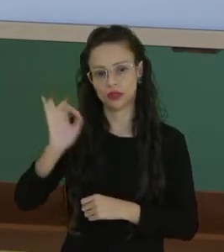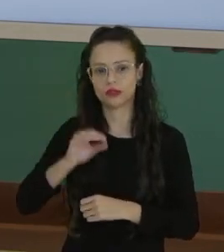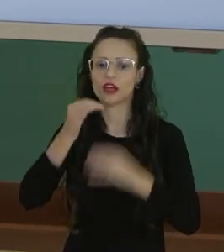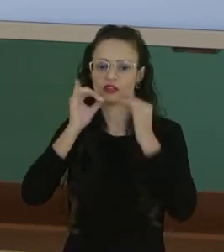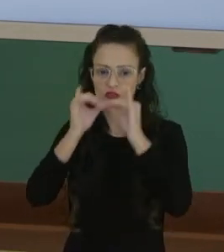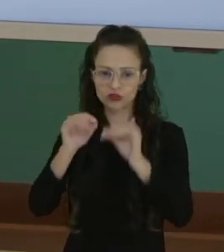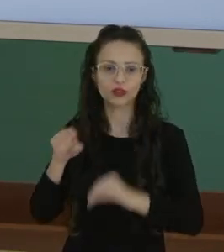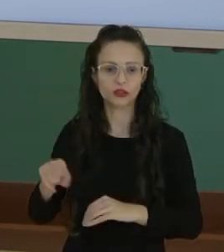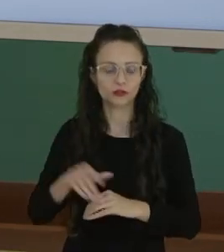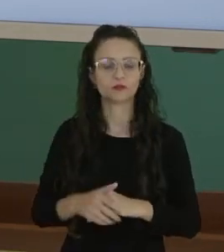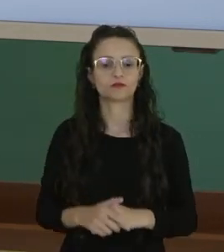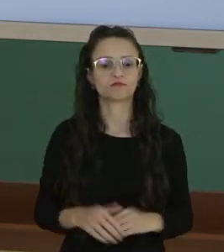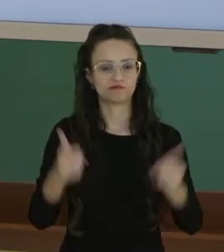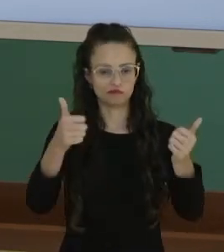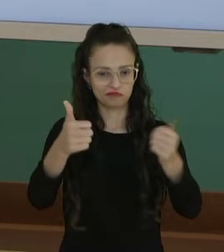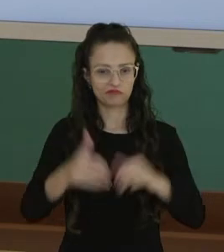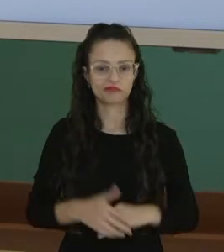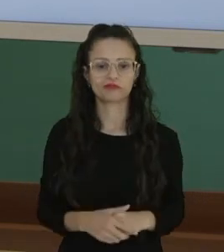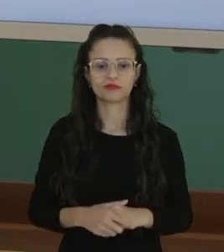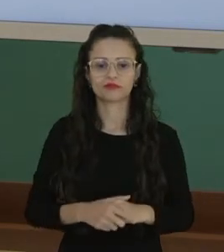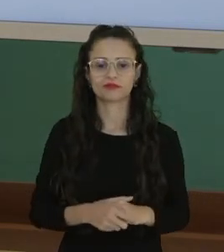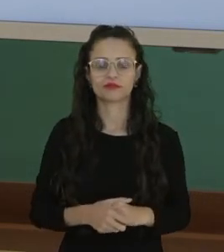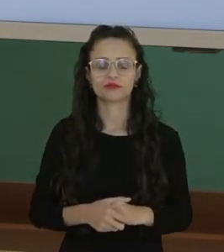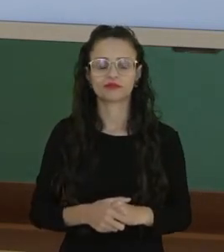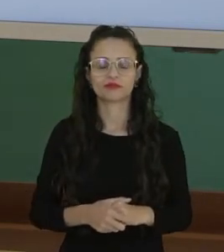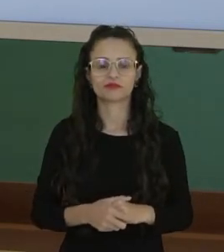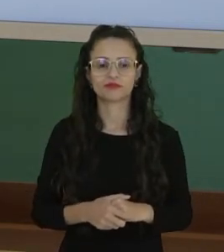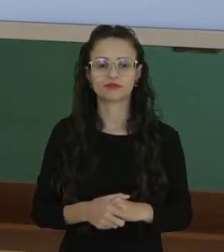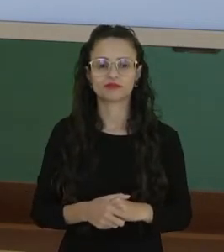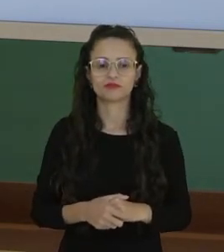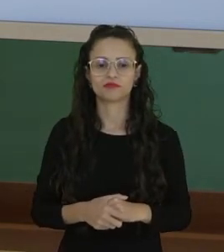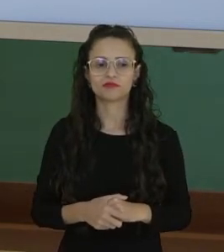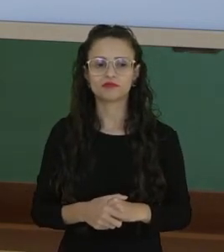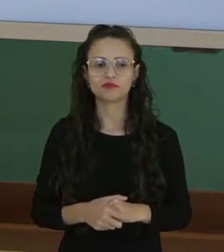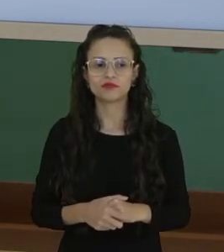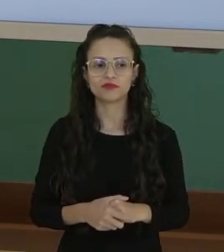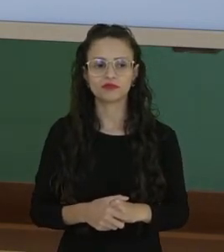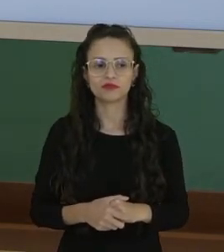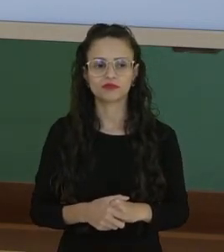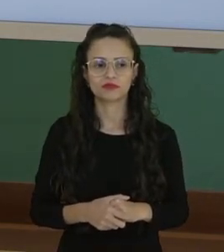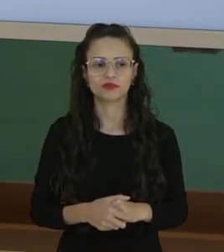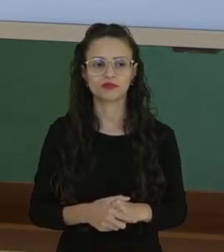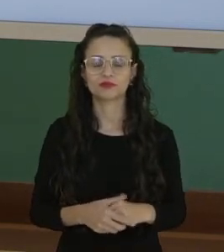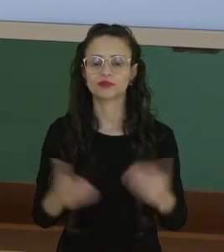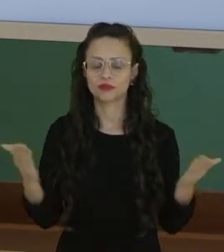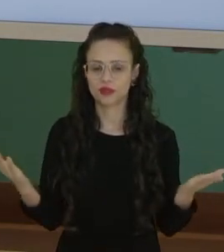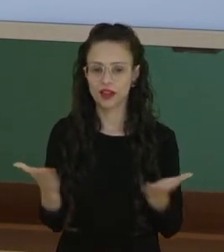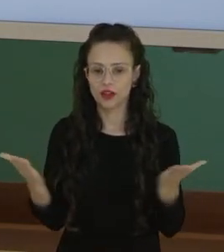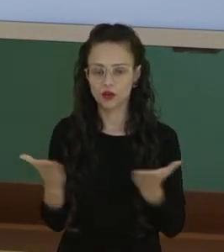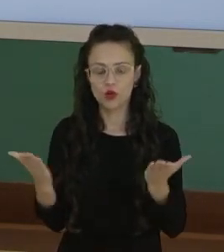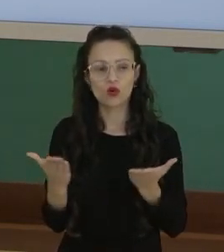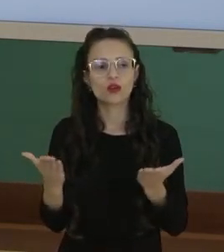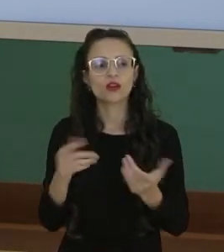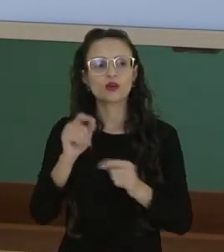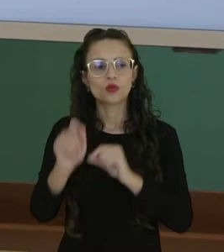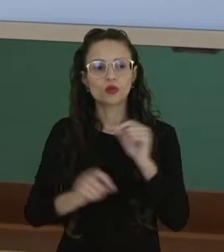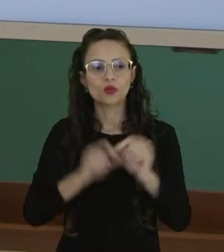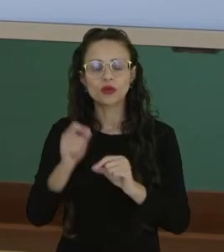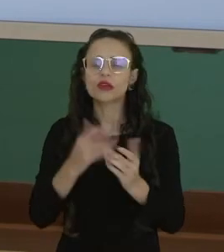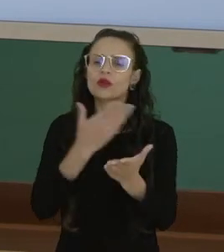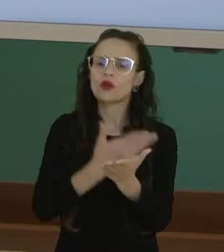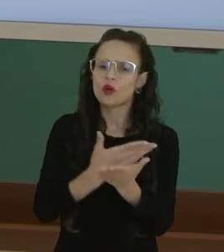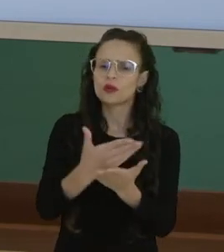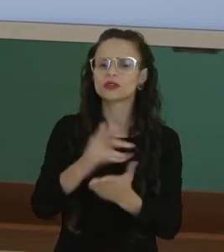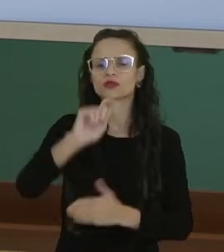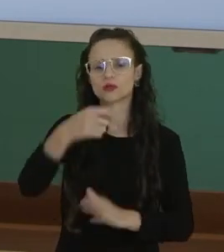elétrica e de carga elétrica. Beleza? Então, vamos lá. Queridos, vamos fazer hoje agora aqui uma leve introdução sobre